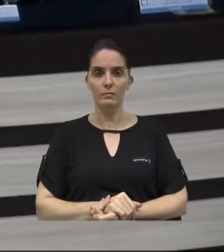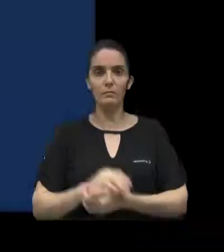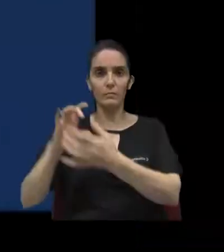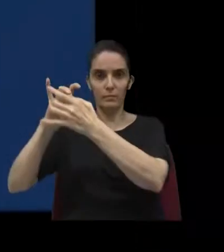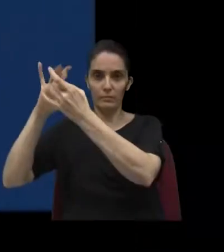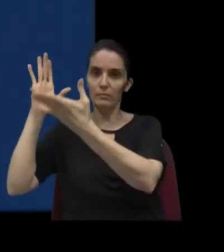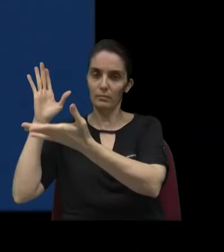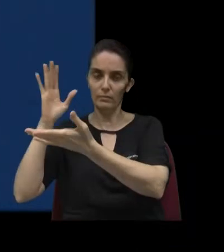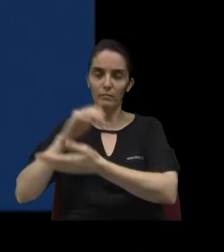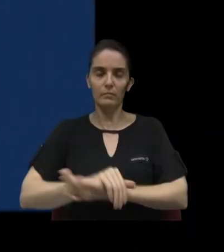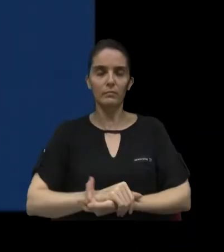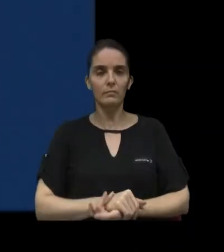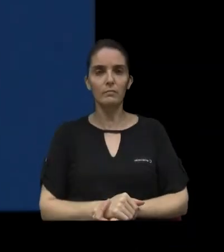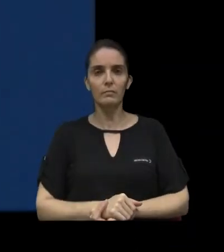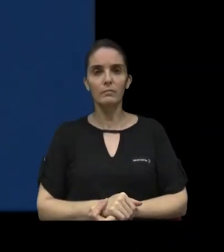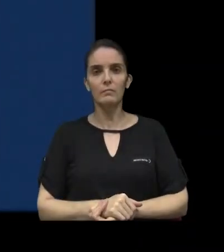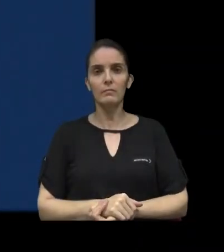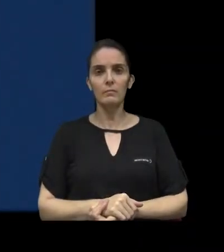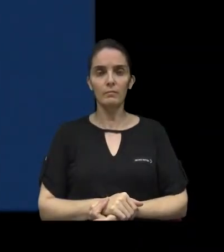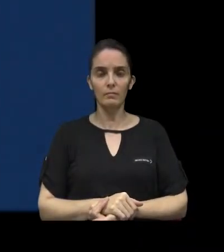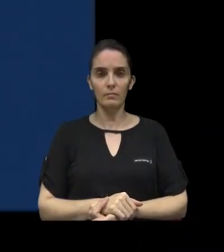aberto.